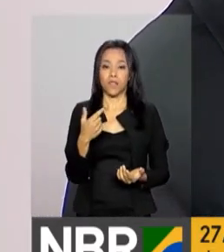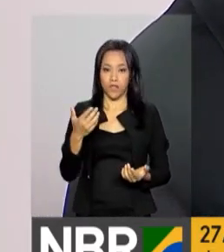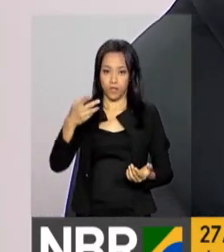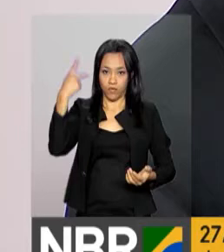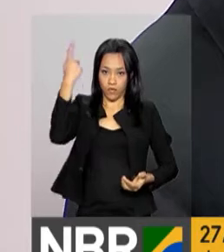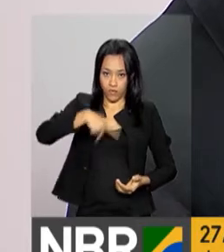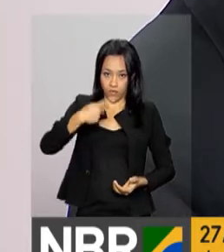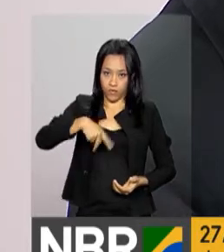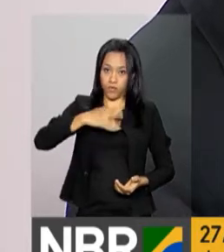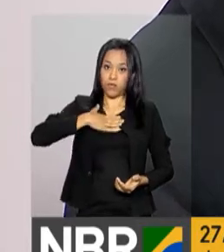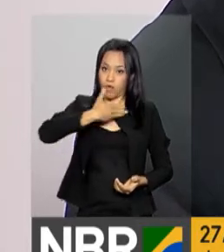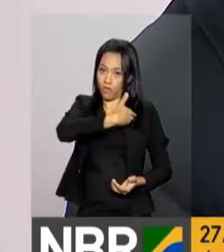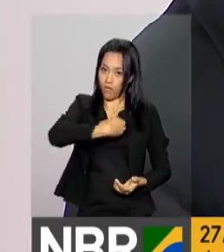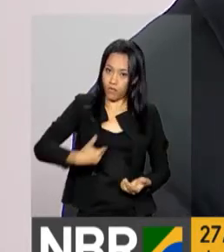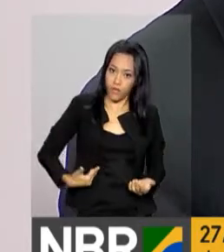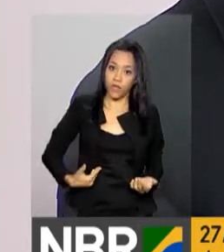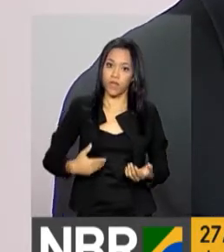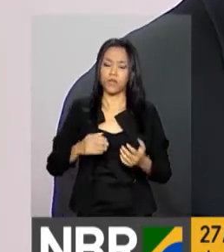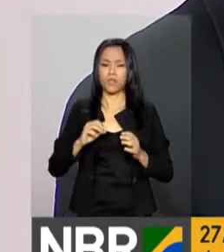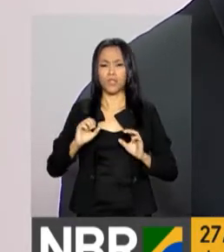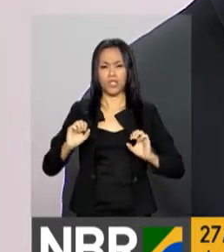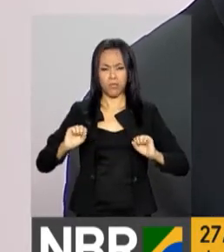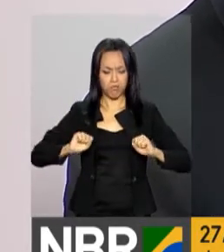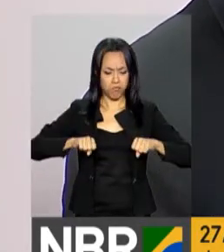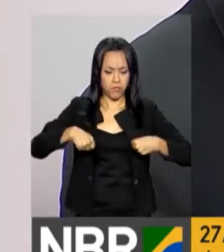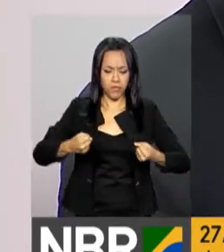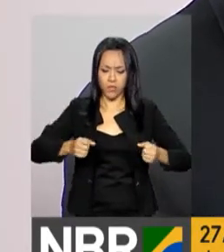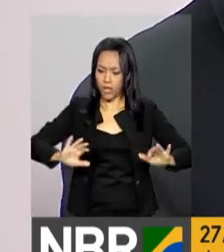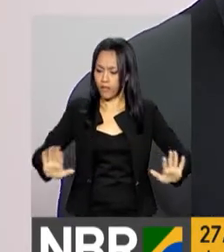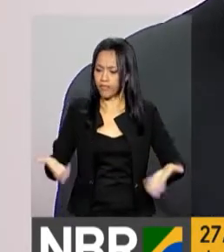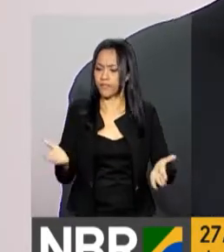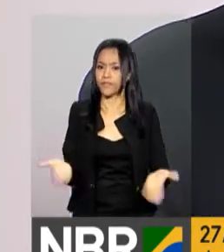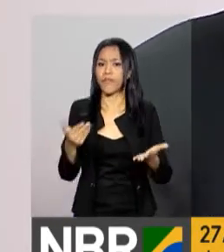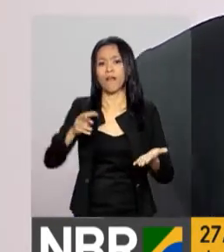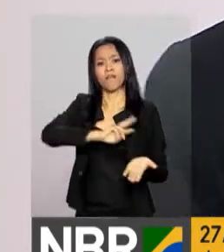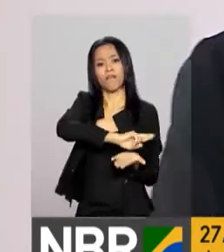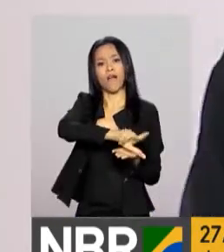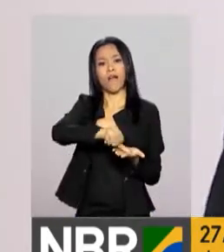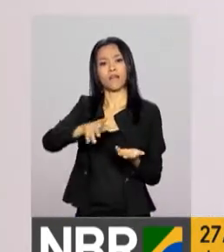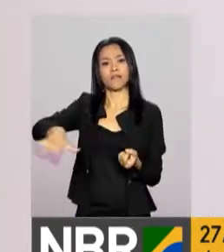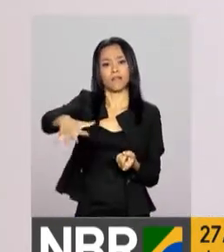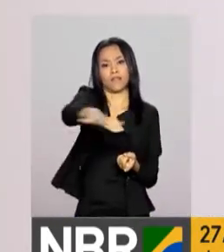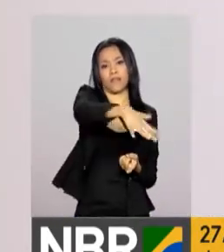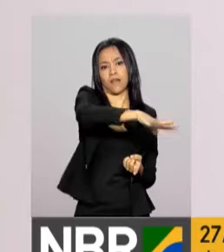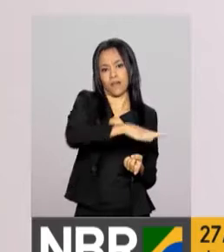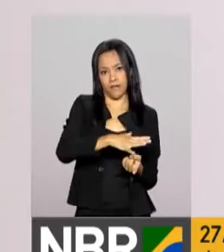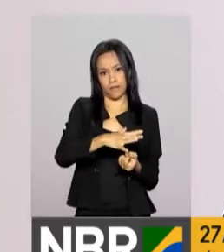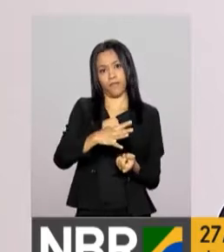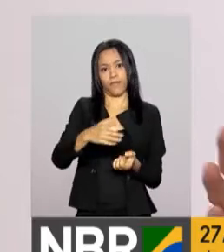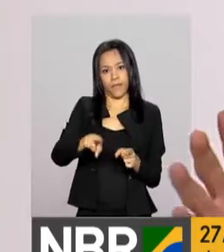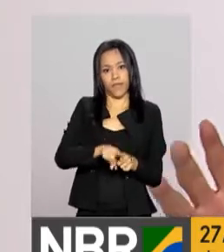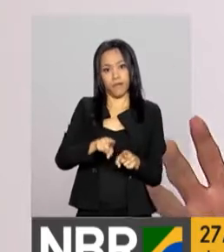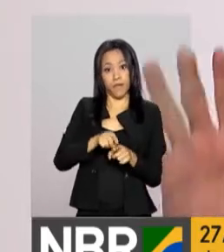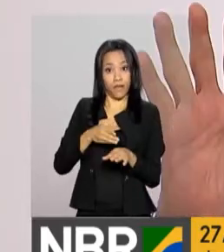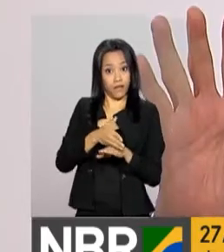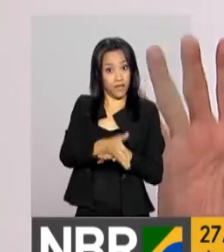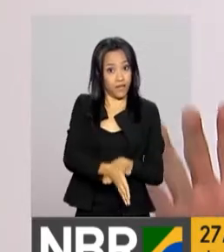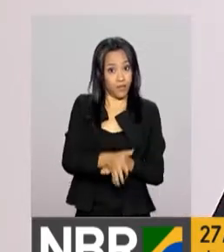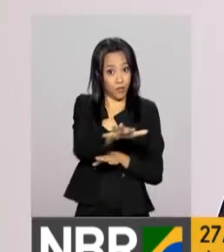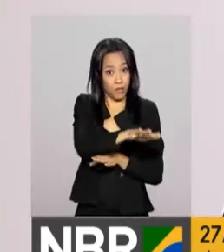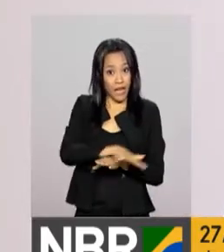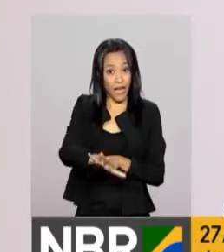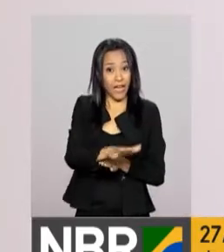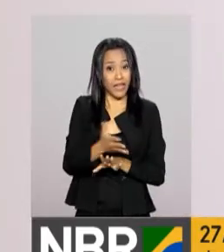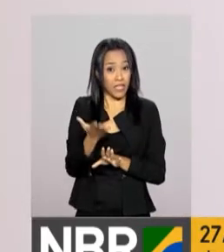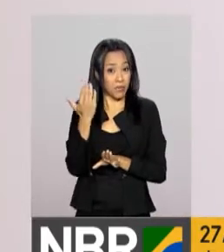nos 5 de impulsionar por várias áreas inclusive convenhamos é entrando numa área sensível que há muito